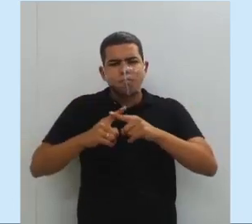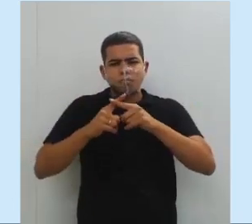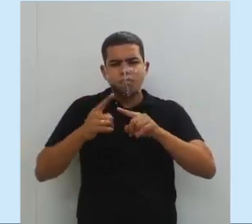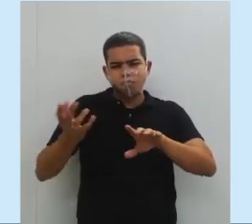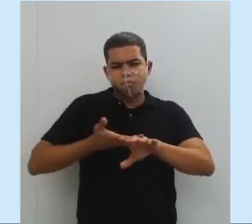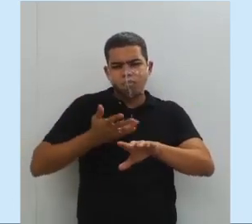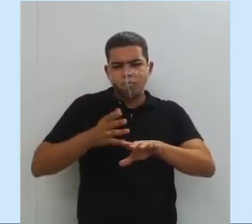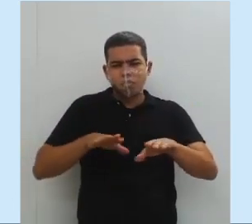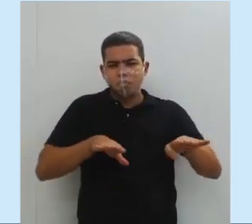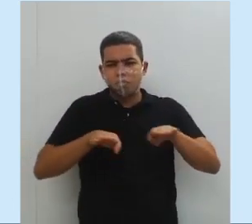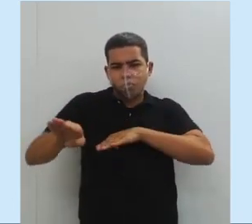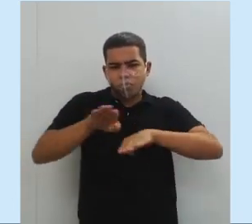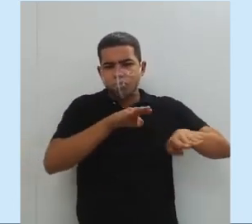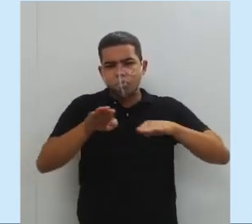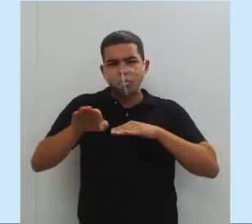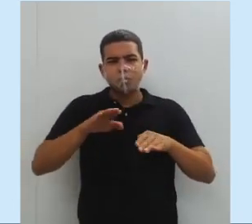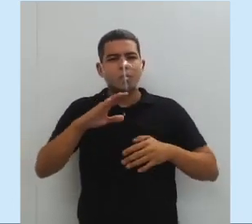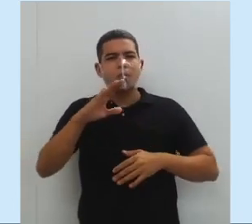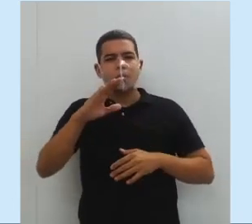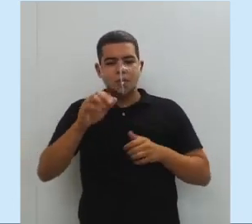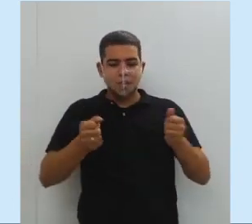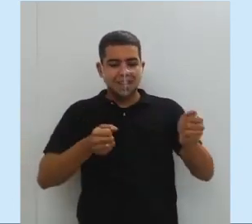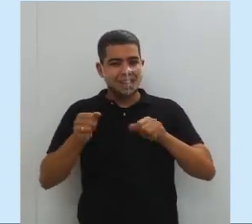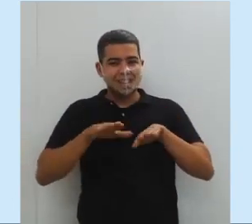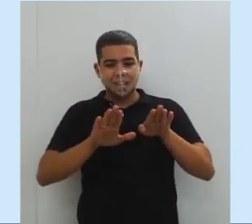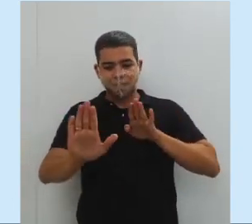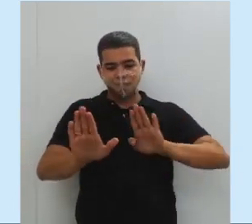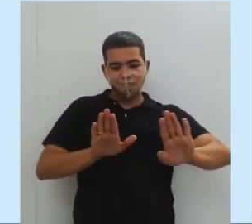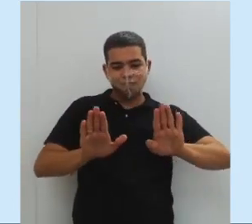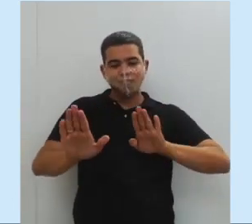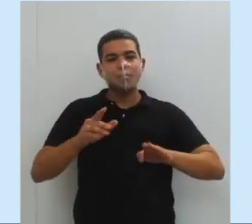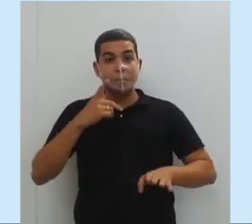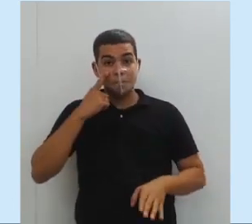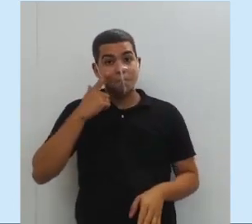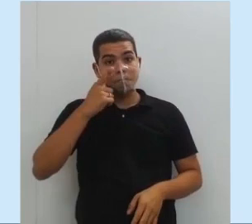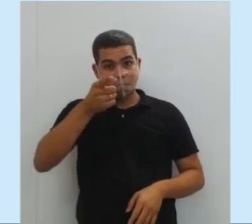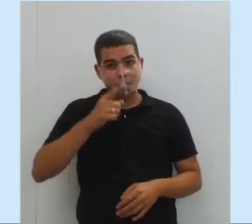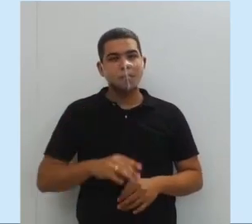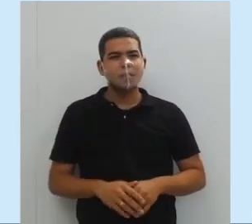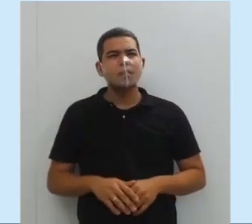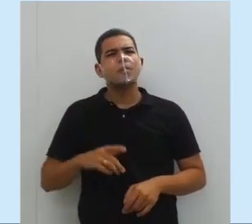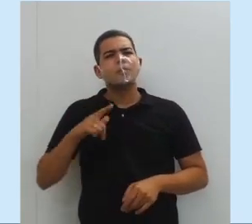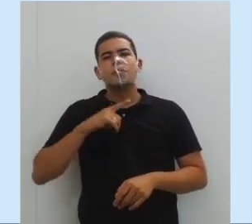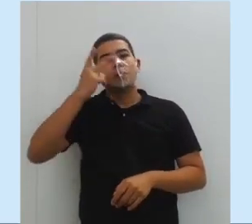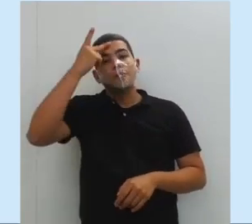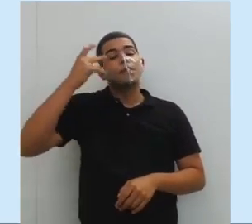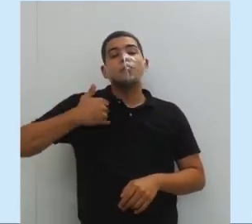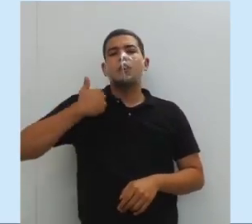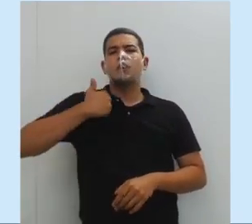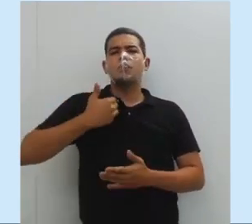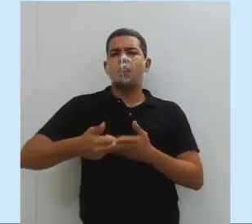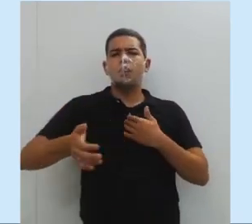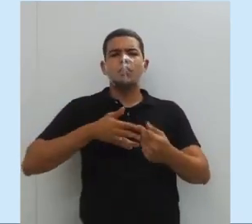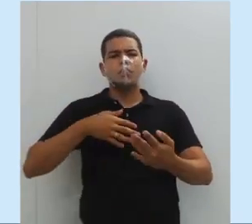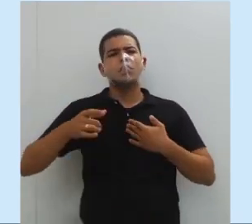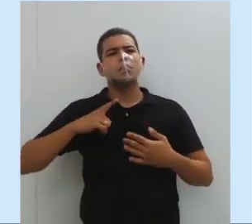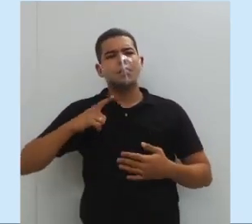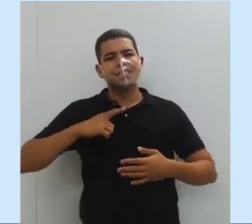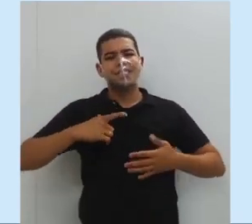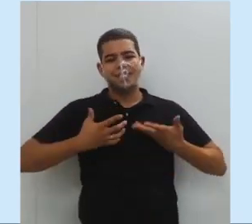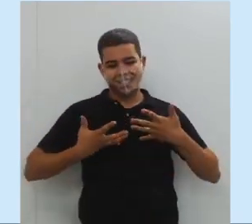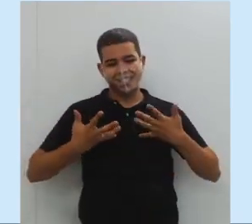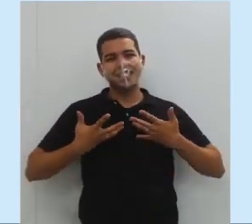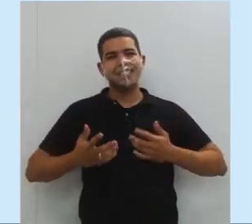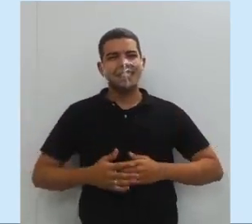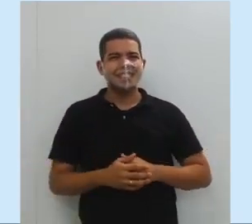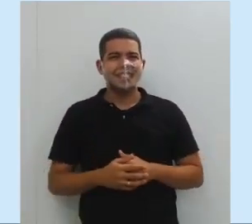carrinho de rolimã. Vocês vão ver um vídeo massa das pessoas se divertindo bastante, né? De diversas faixas etárias com esse carrinho bem